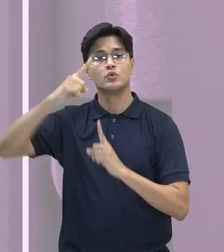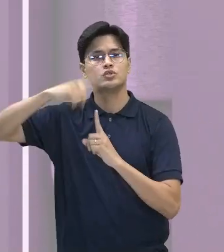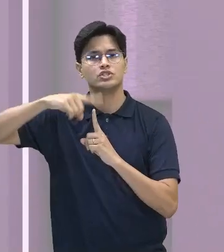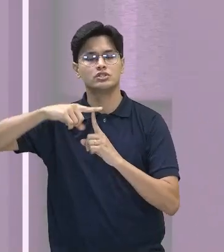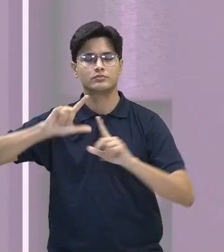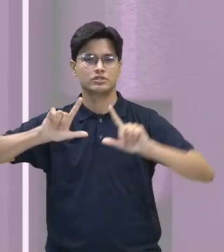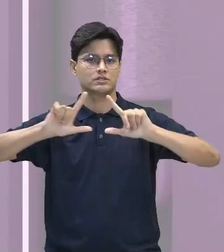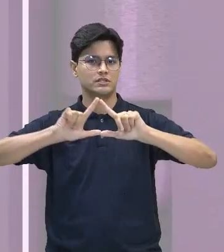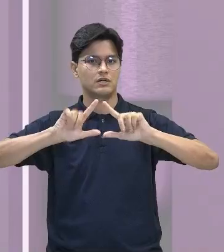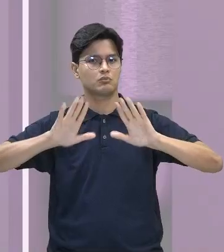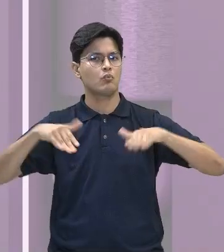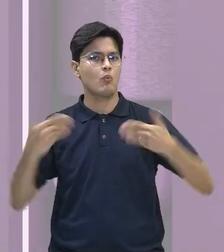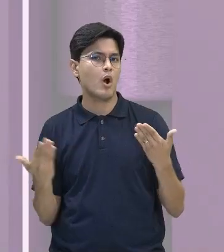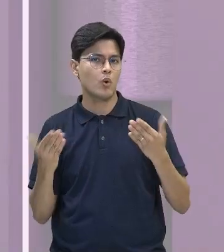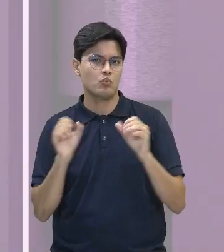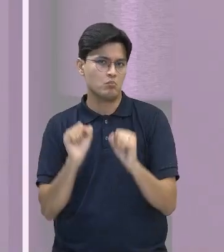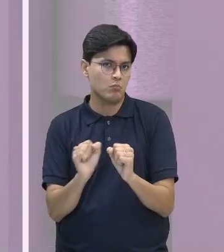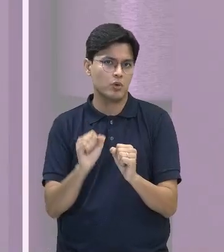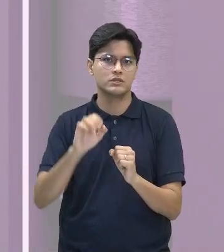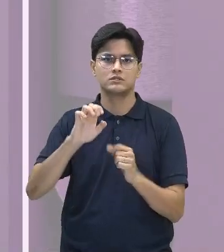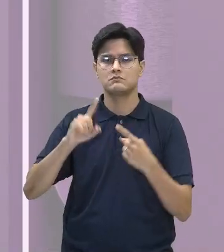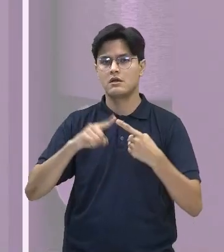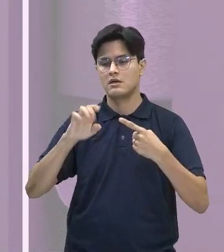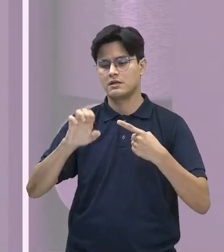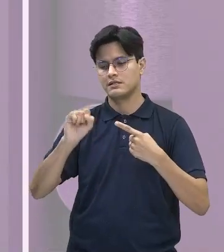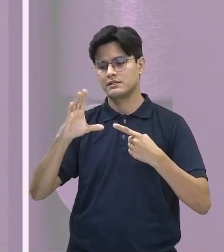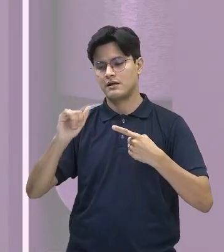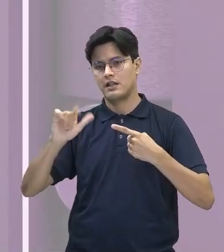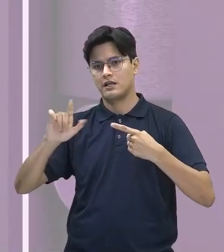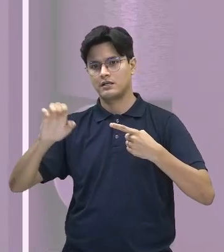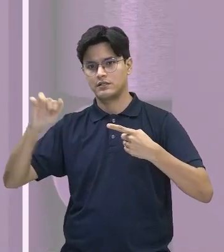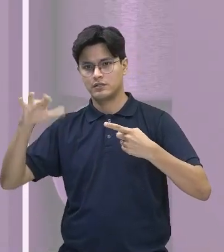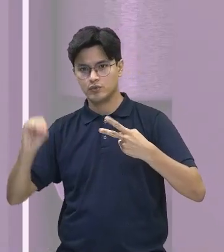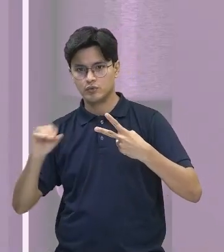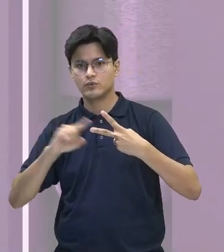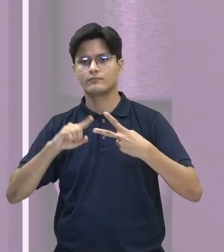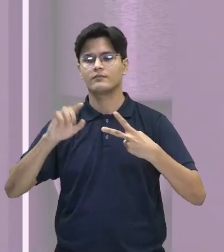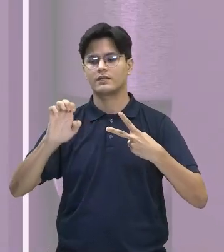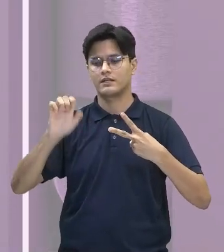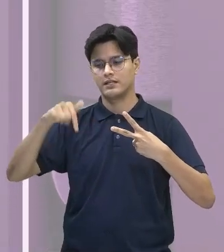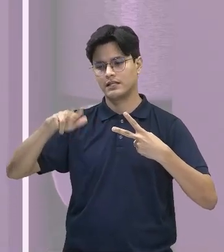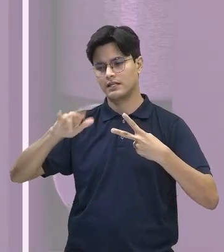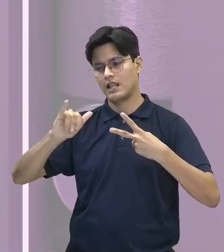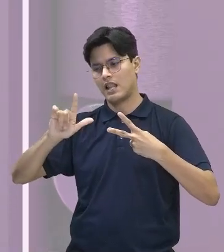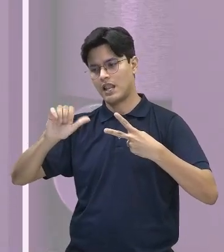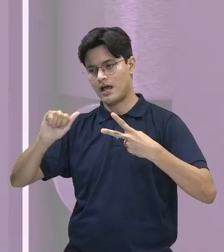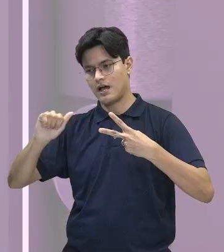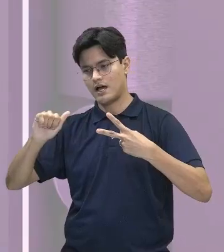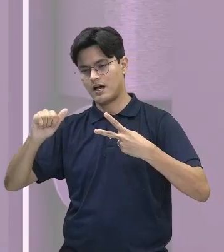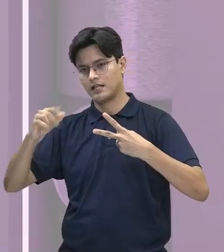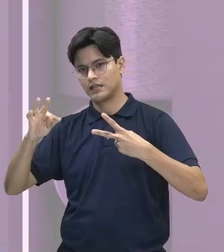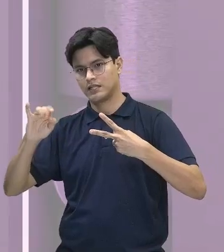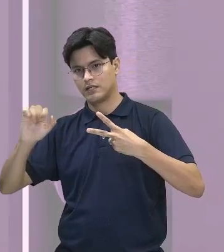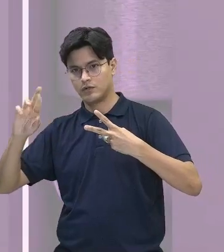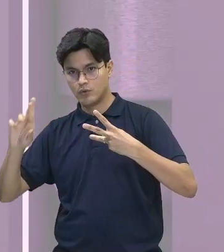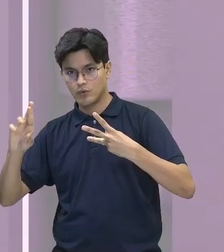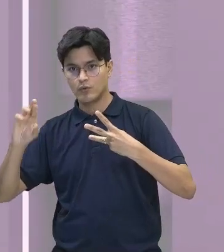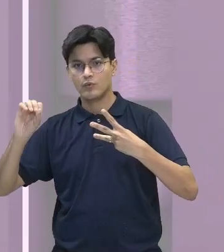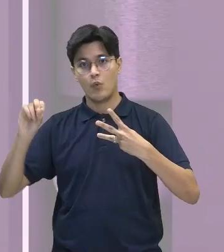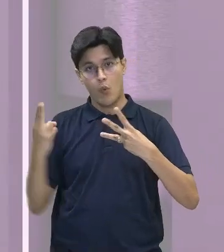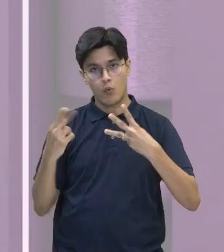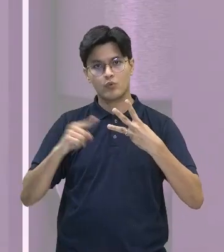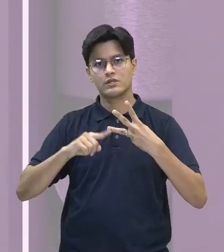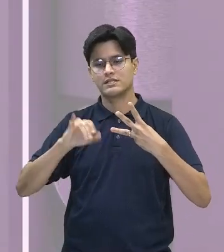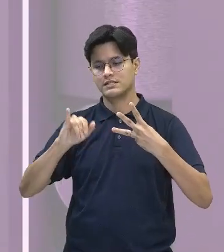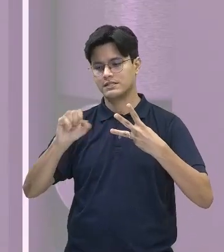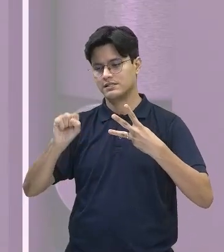ser escaleno, ele pode ser equilátero ou pode ser isósceles. Essas 3 classificações, elas